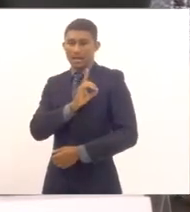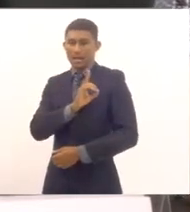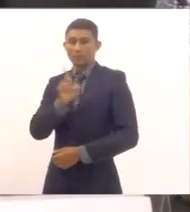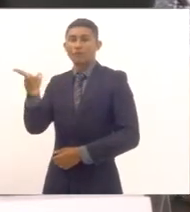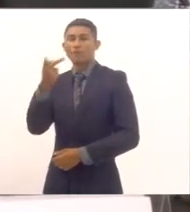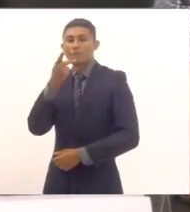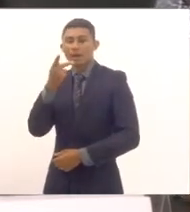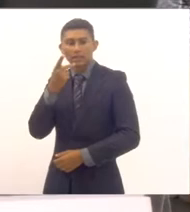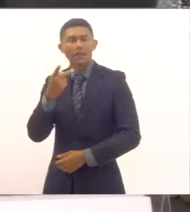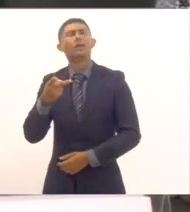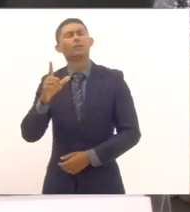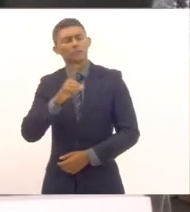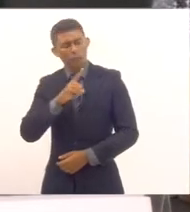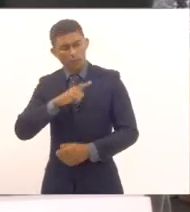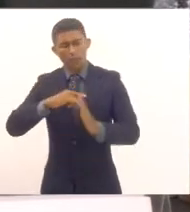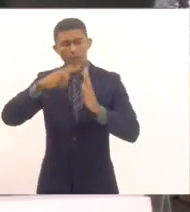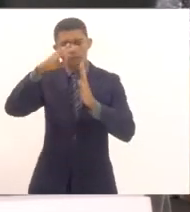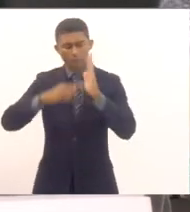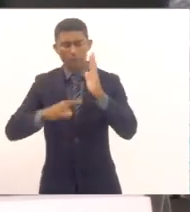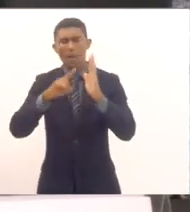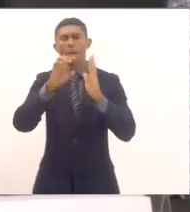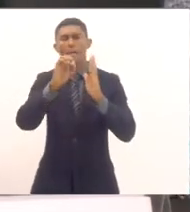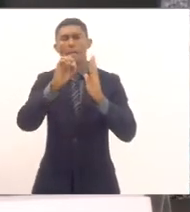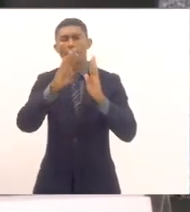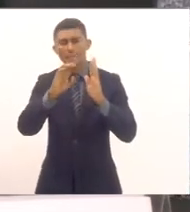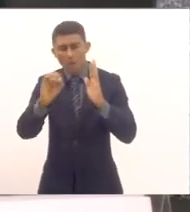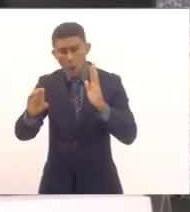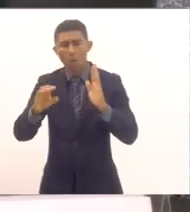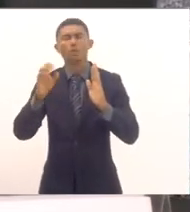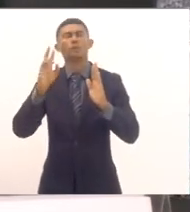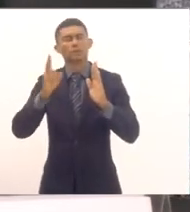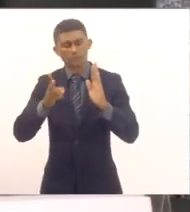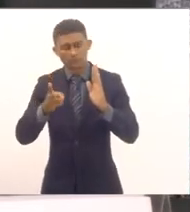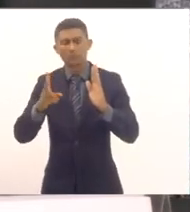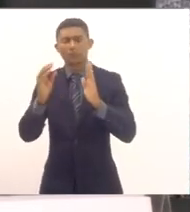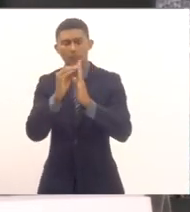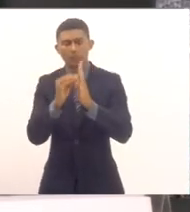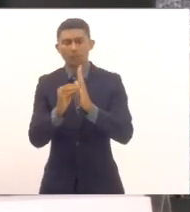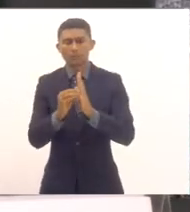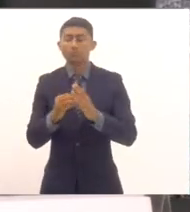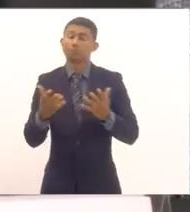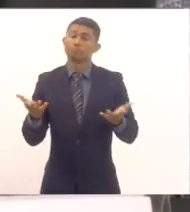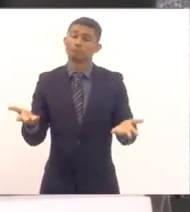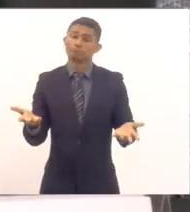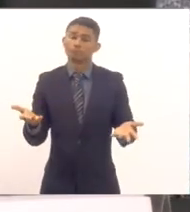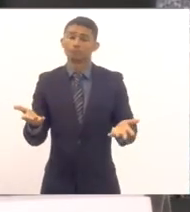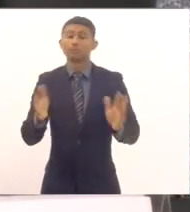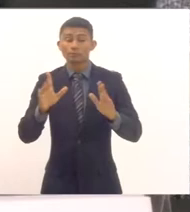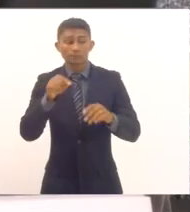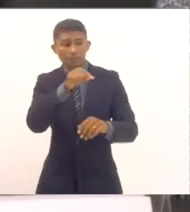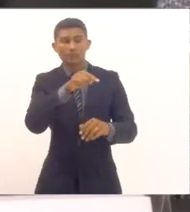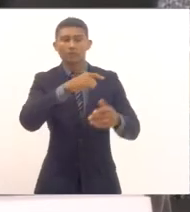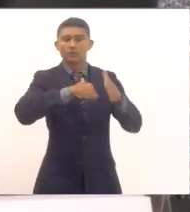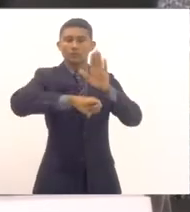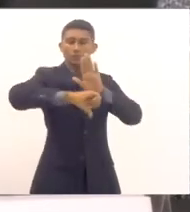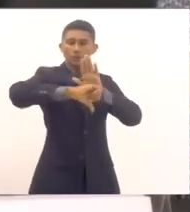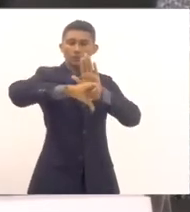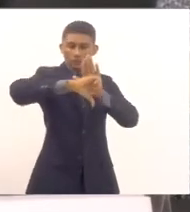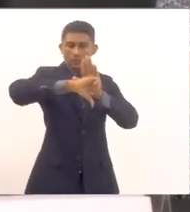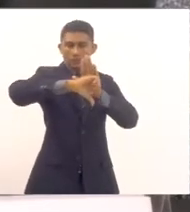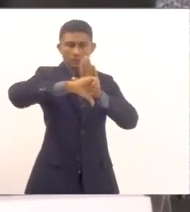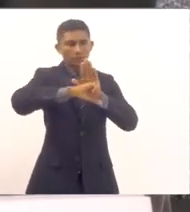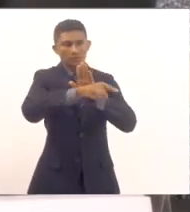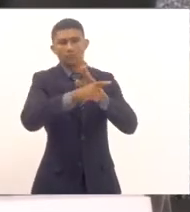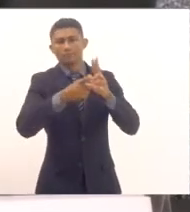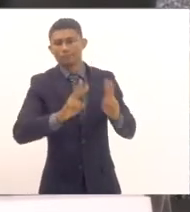a tudo é registrado em é evidente que essa mancha criminal